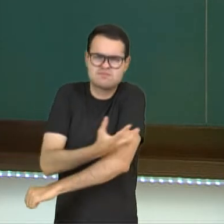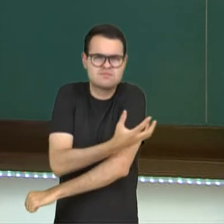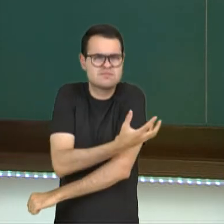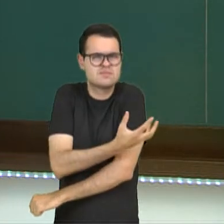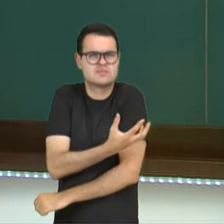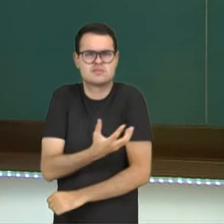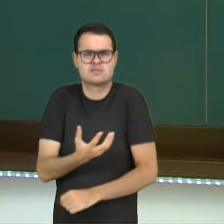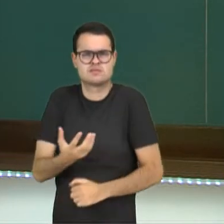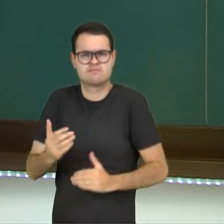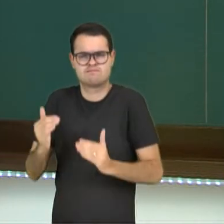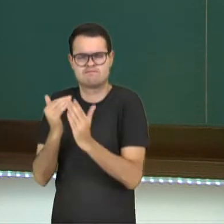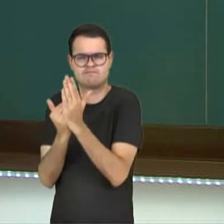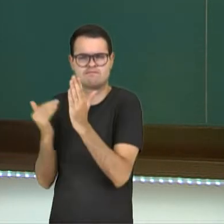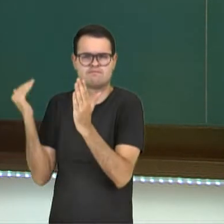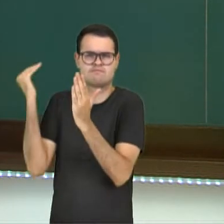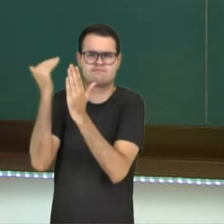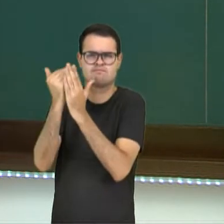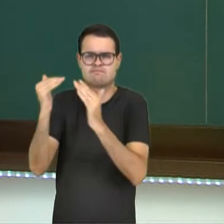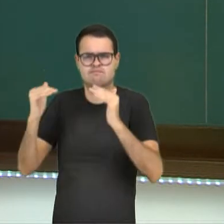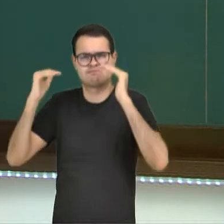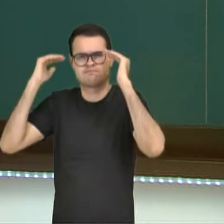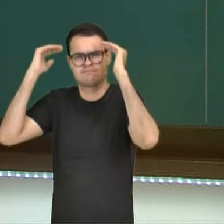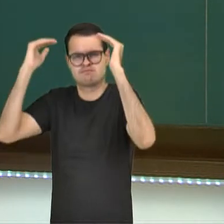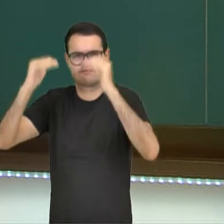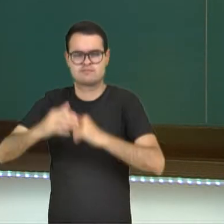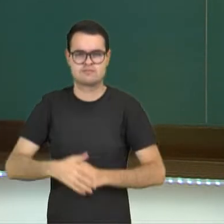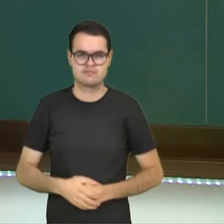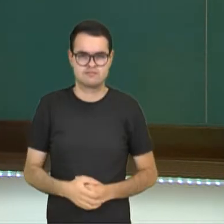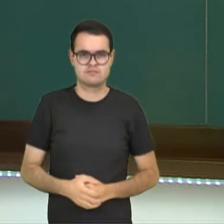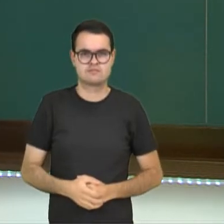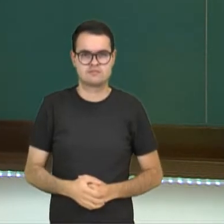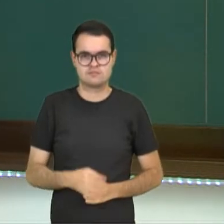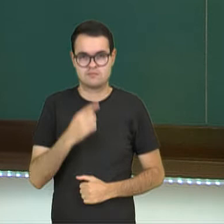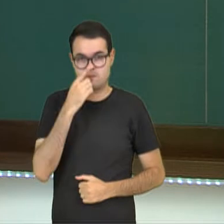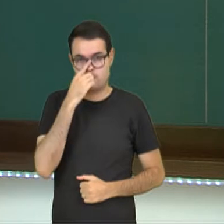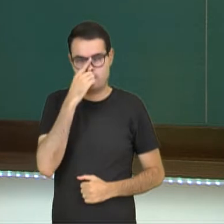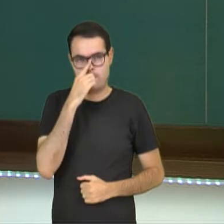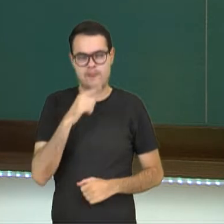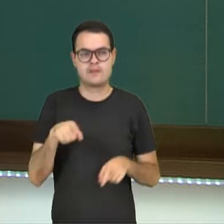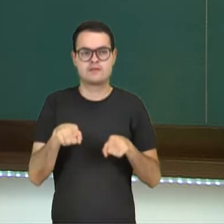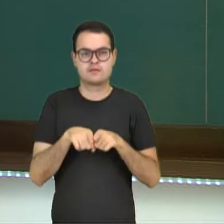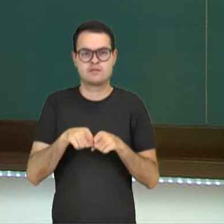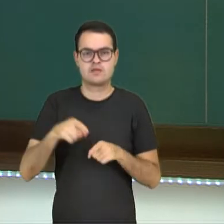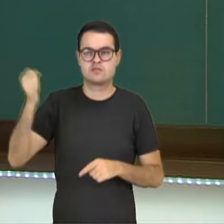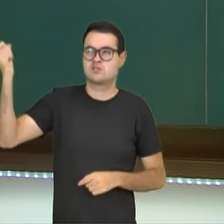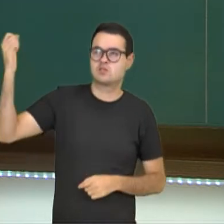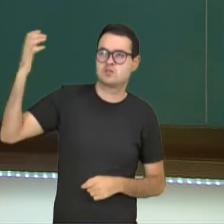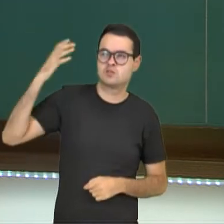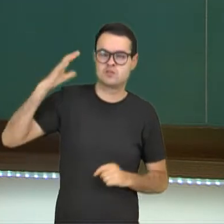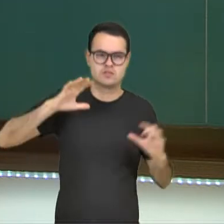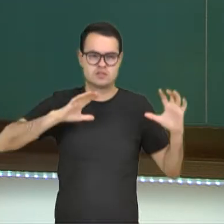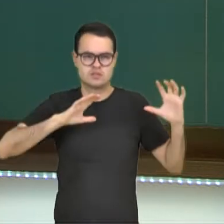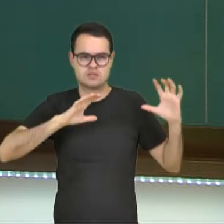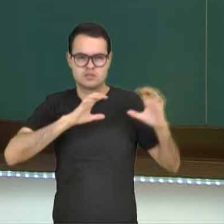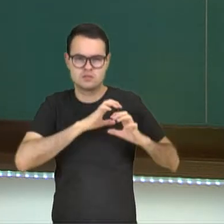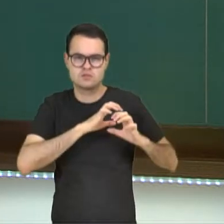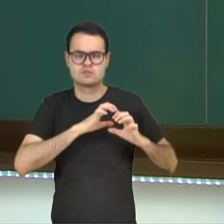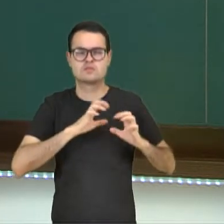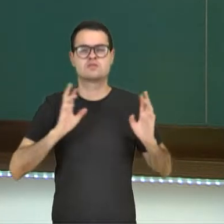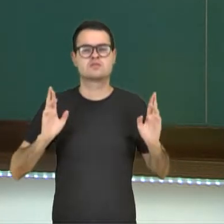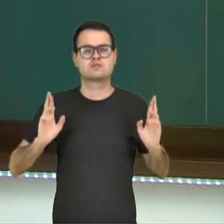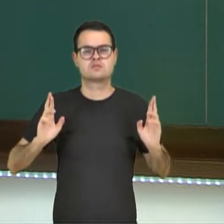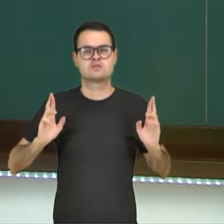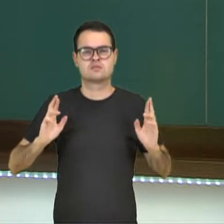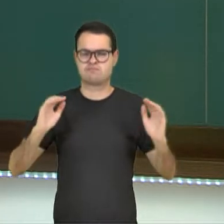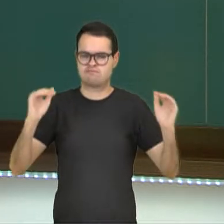sentimentalismo expressado no seu máximo, né? E fora a iluminação, o claro escuro vai levar